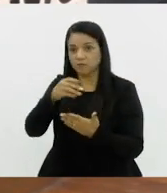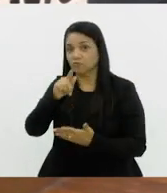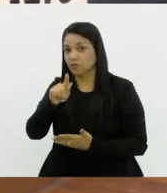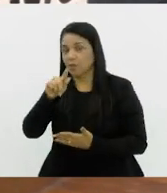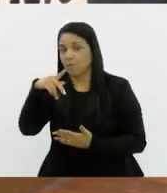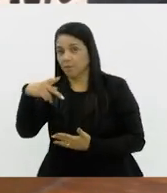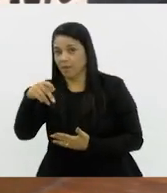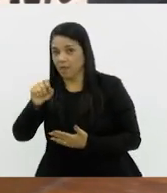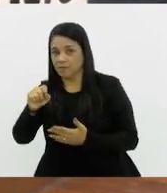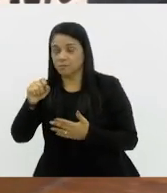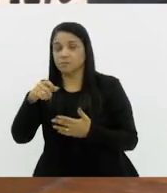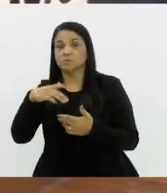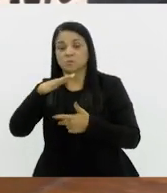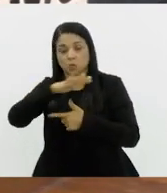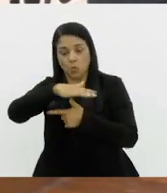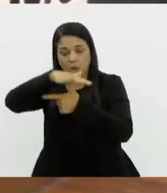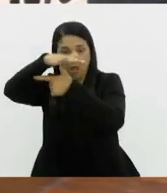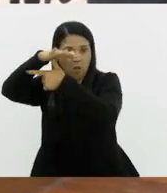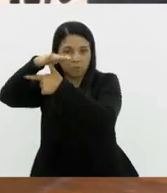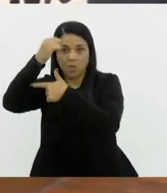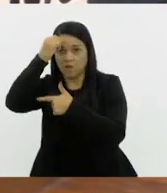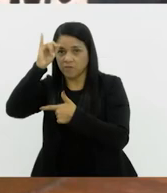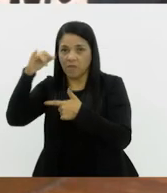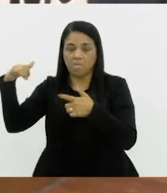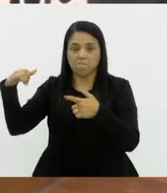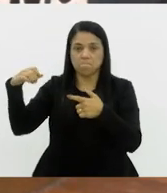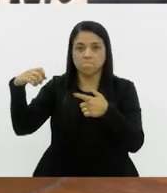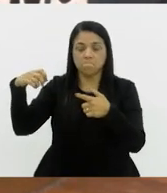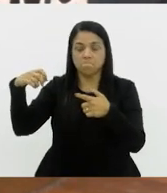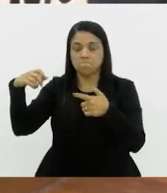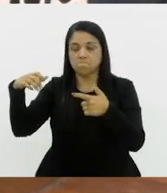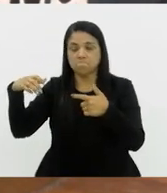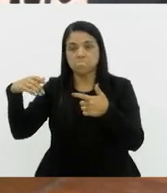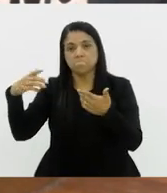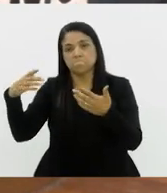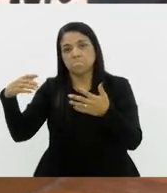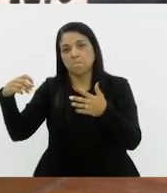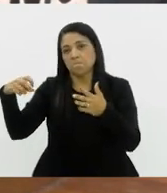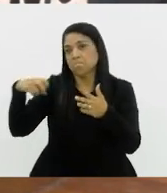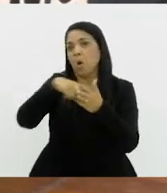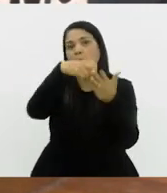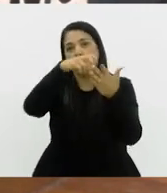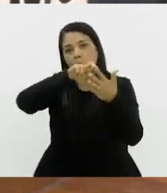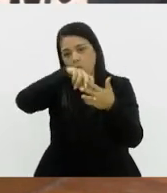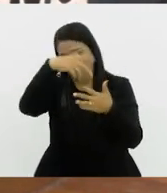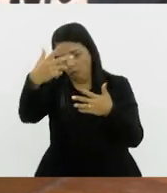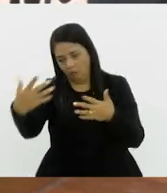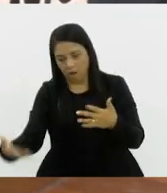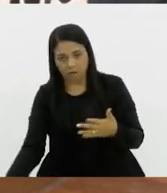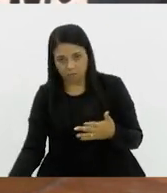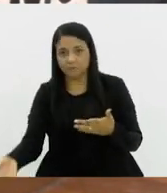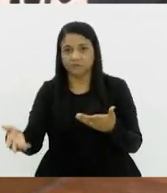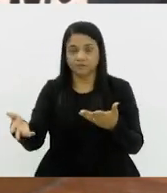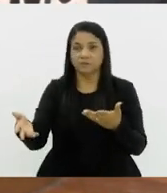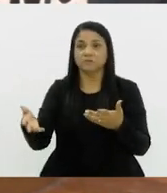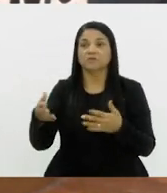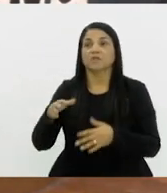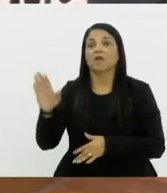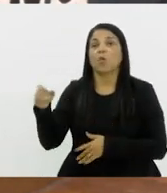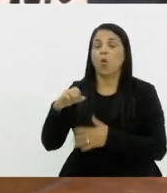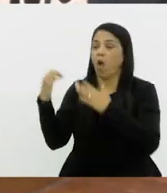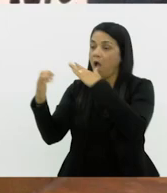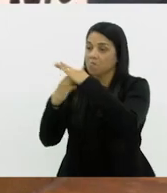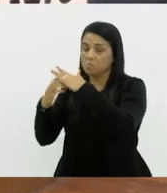bater. Mas vamos confiar, talvez, nesse GPS para iniciar uma fiscalização, para falar, olha, a empresa ABC não está